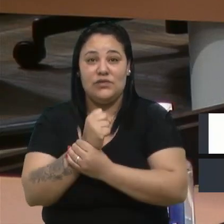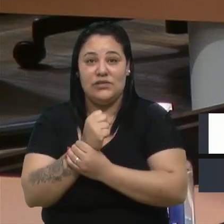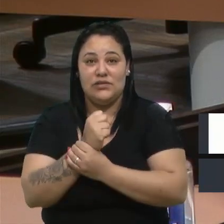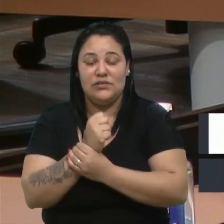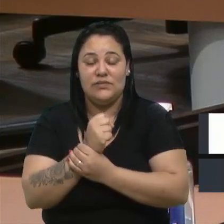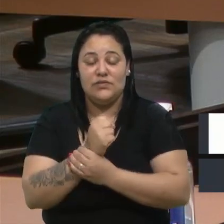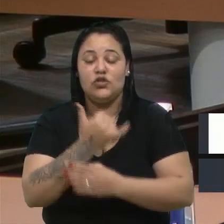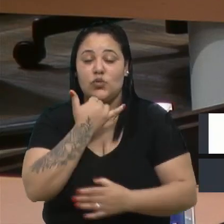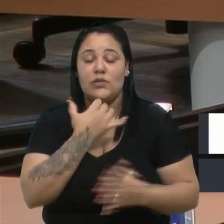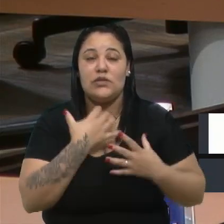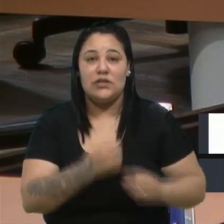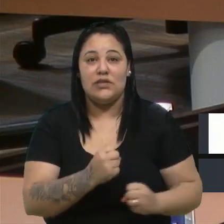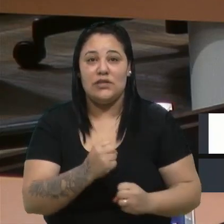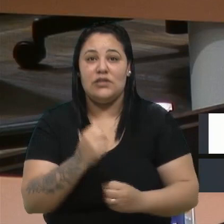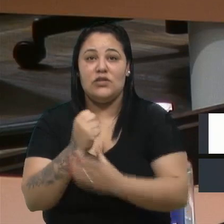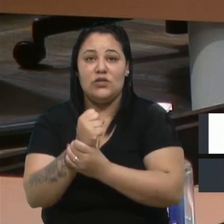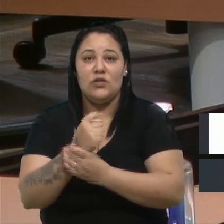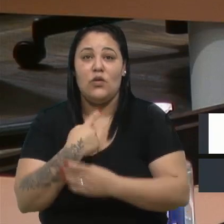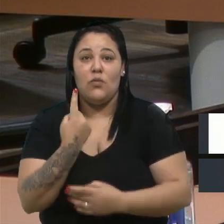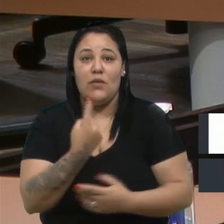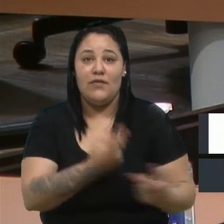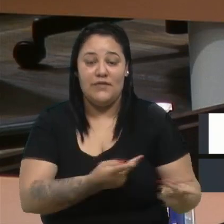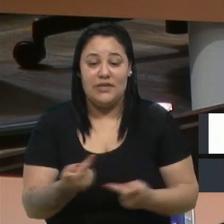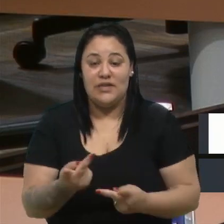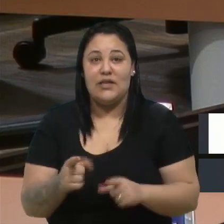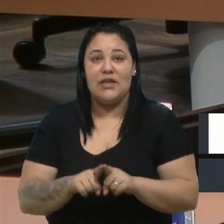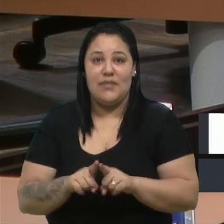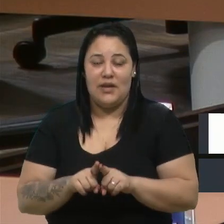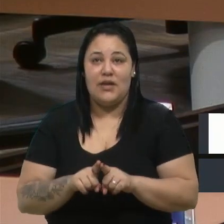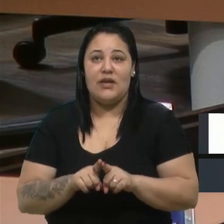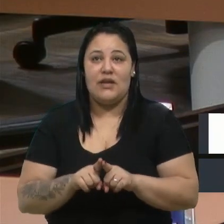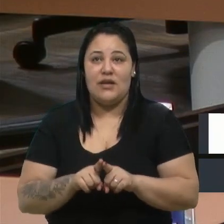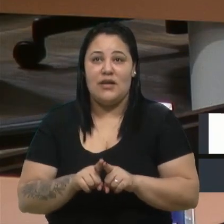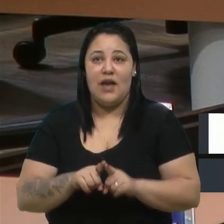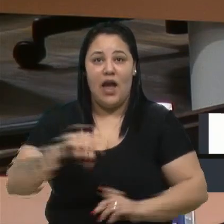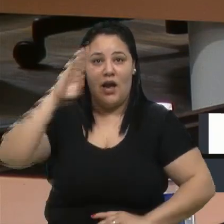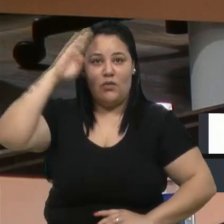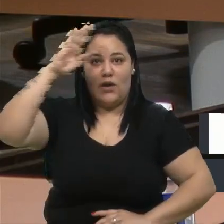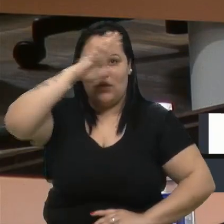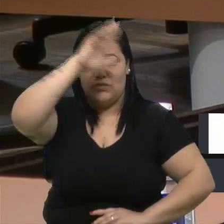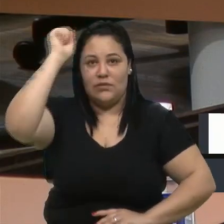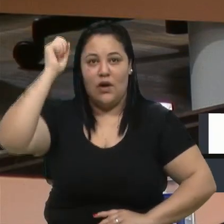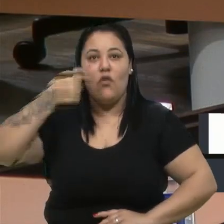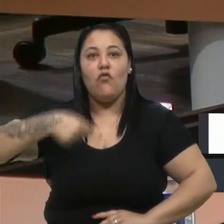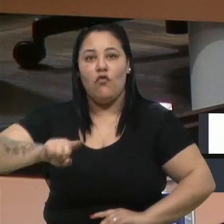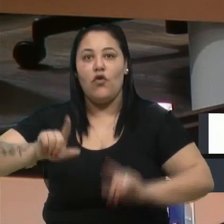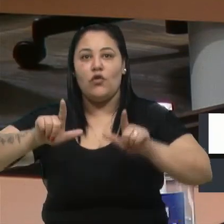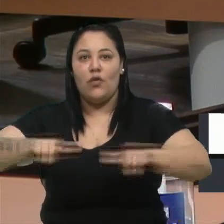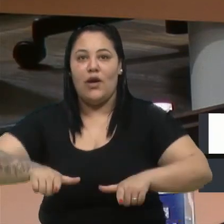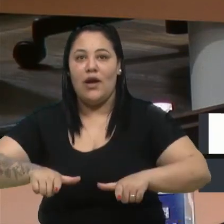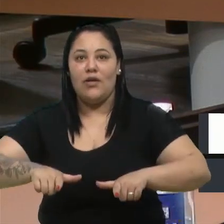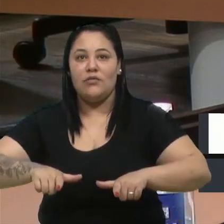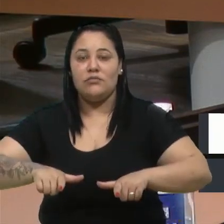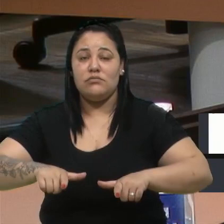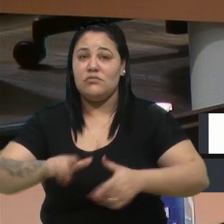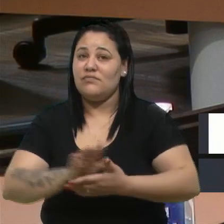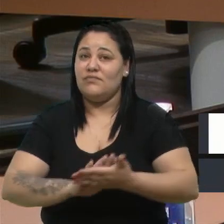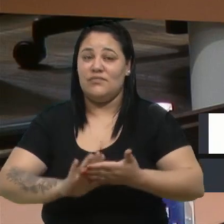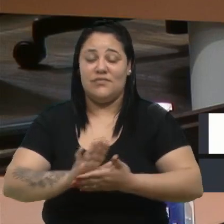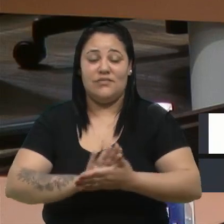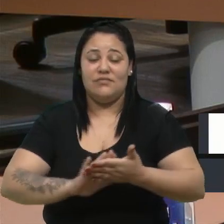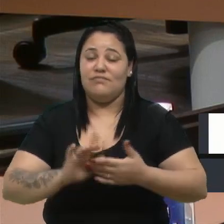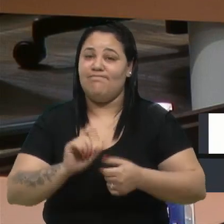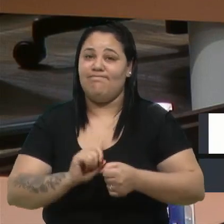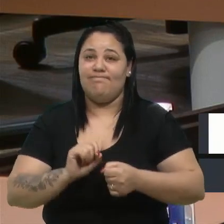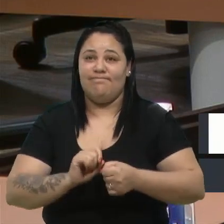uma visita. Segundo a Claudete, a Guarda Municipal foi no local e de lá para cá nada foi feito. É uma